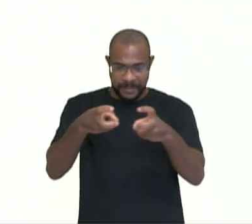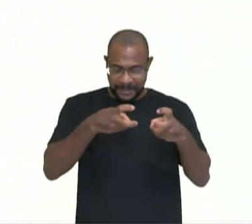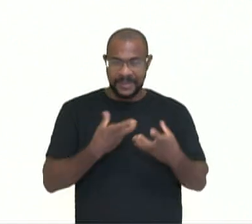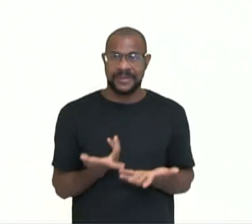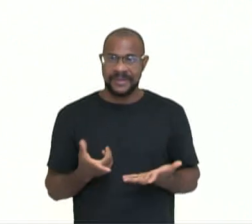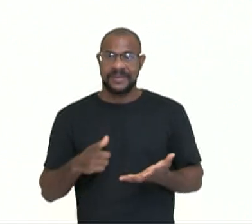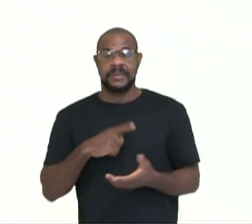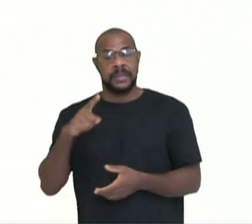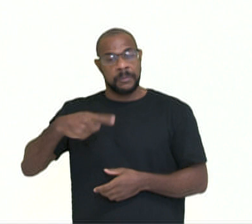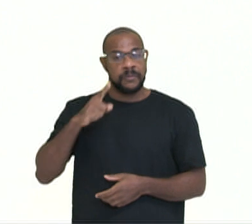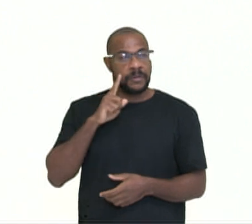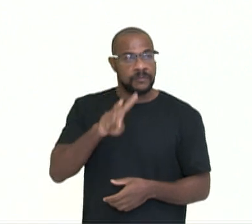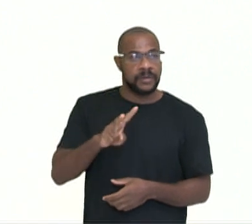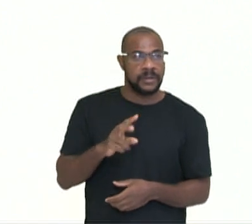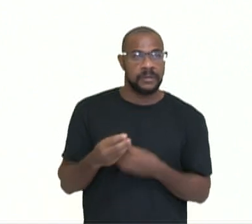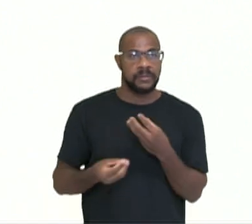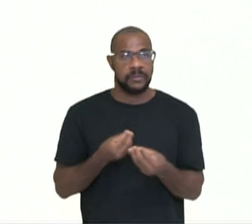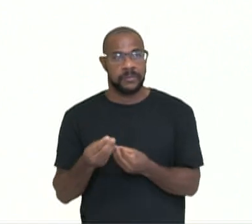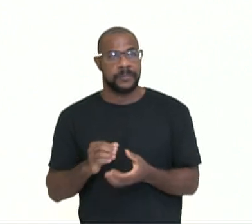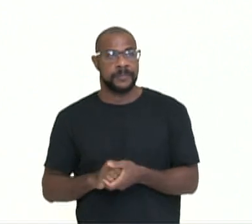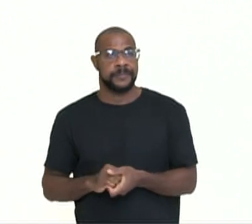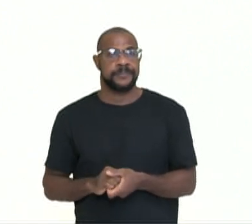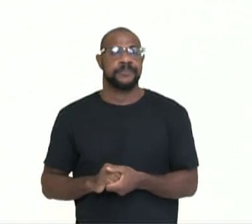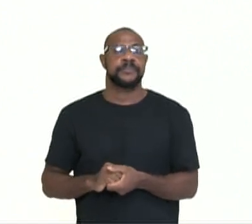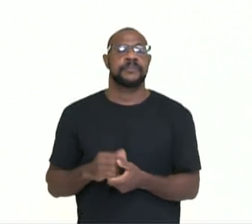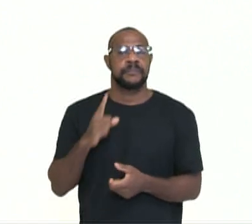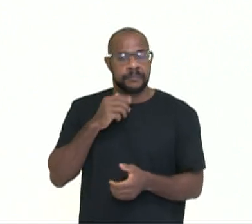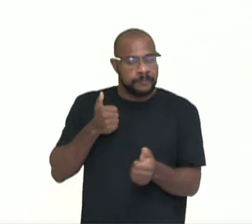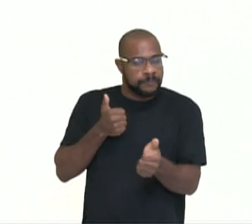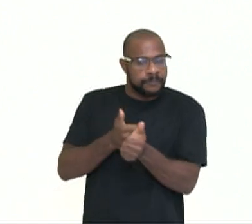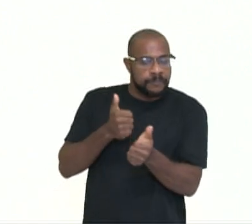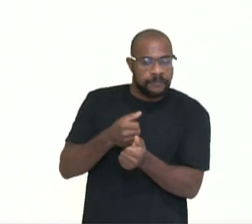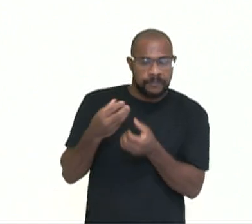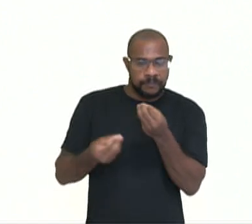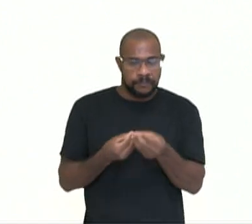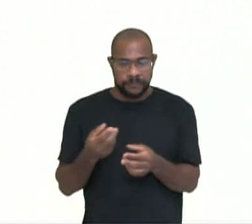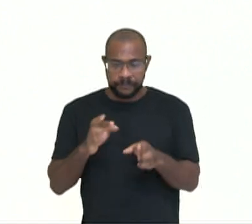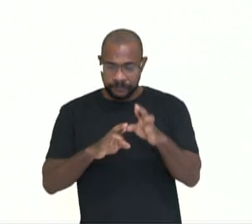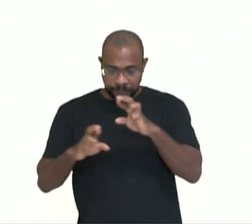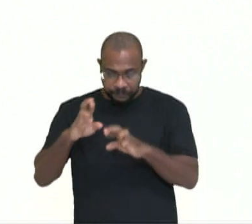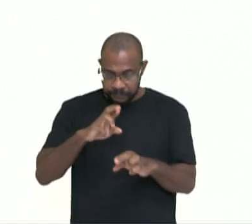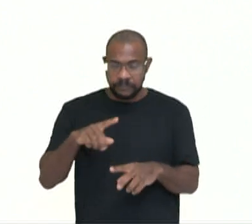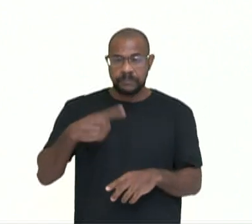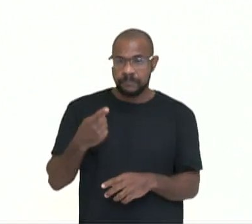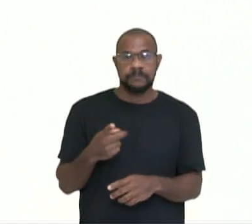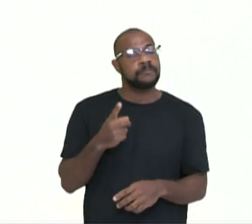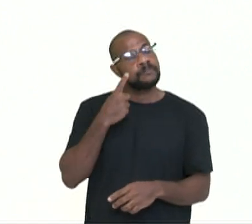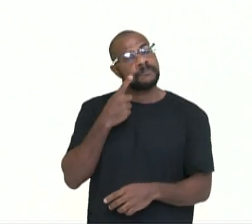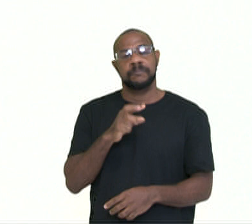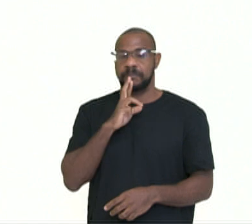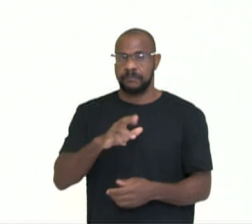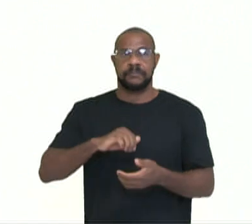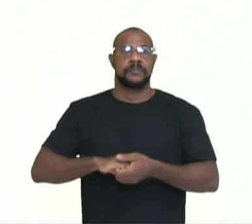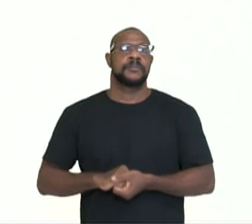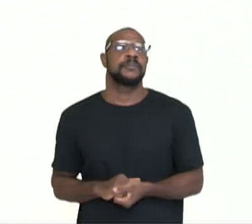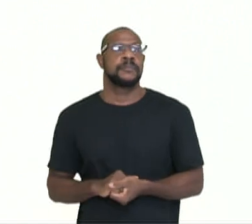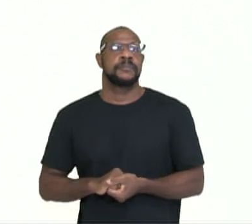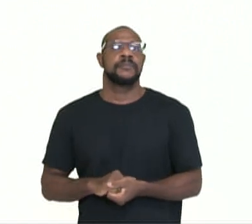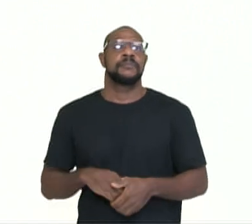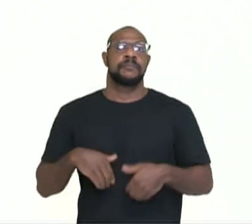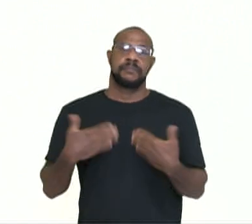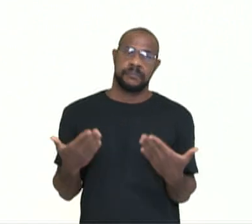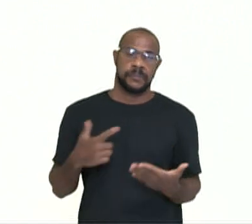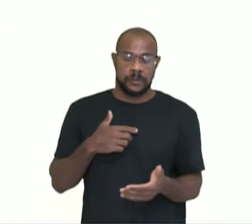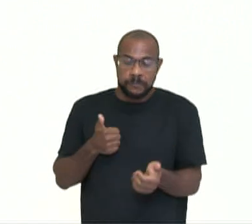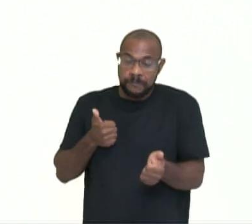vai verificar com o transferidor para ver se você chegou bem perto ou não do ângulo original lá. Eu cheguei bem perto,